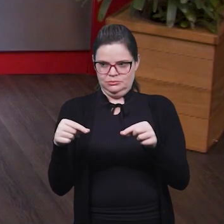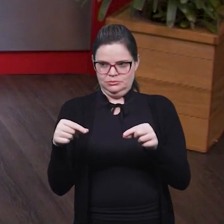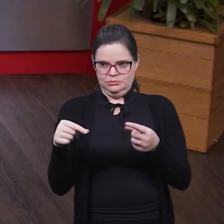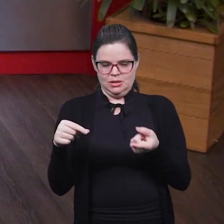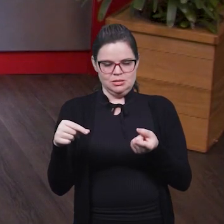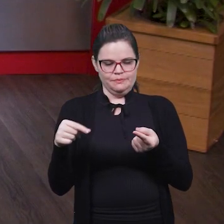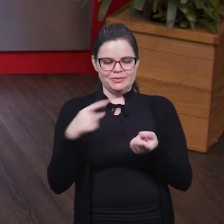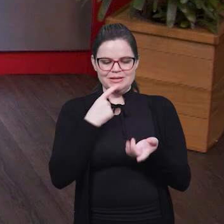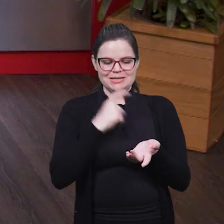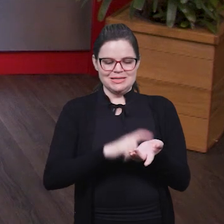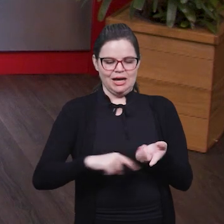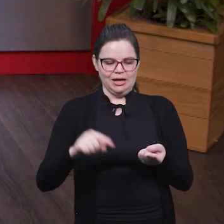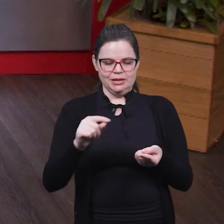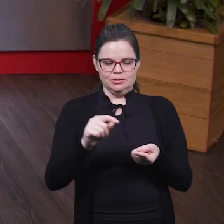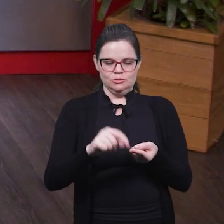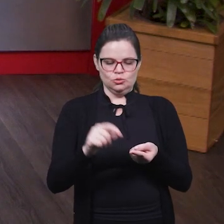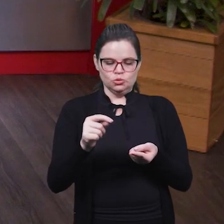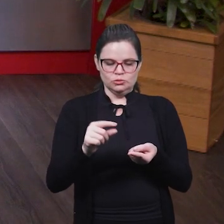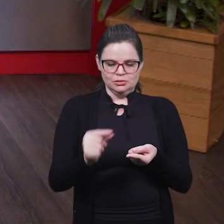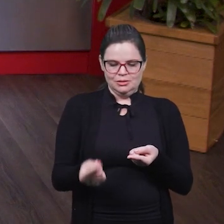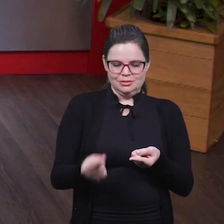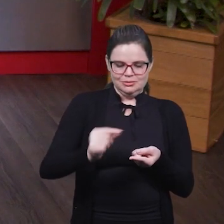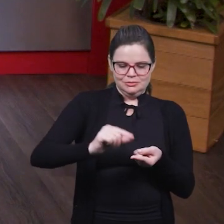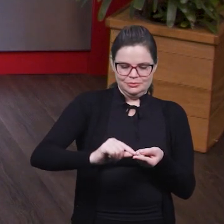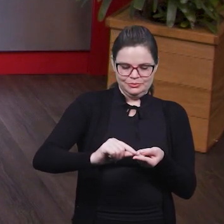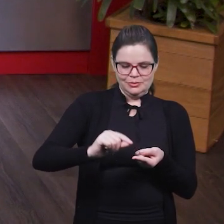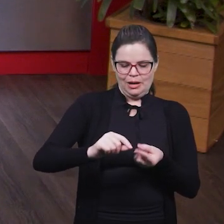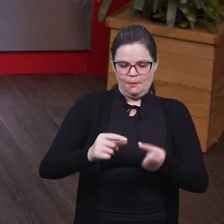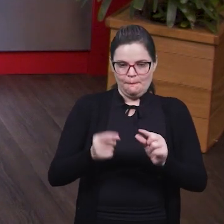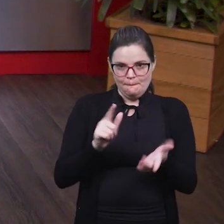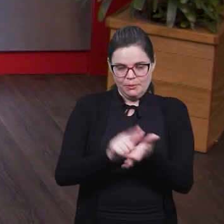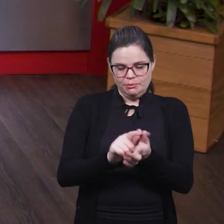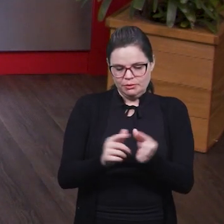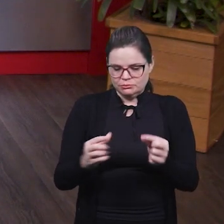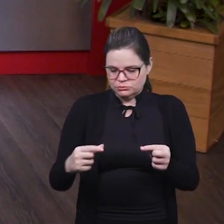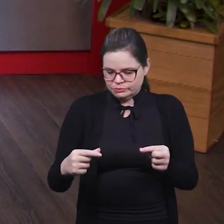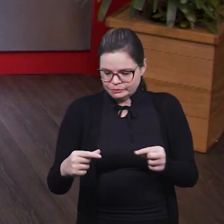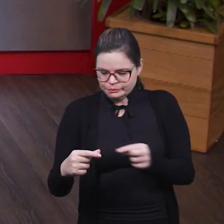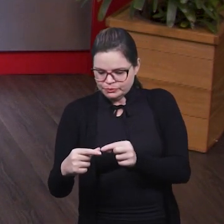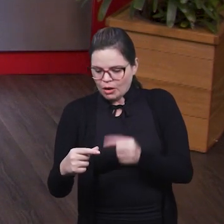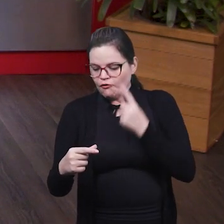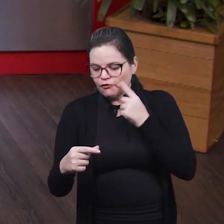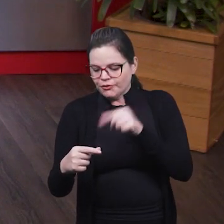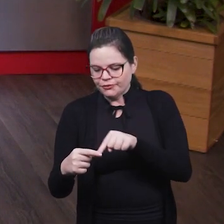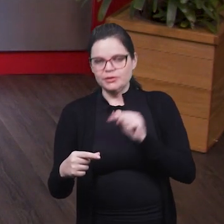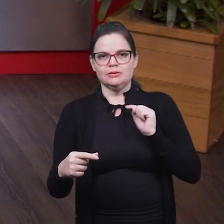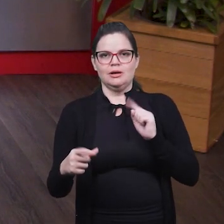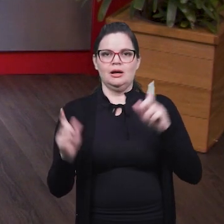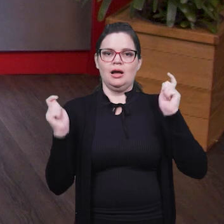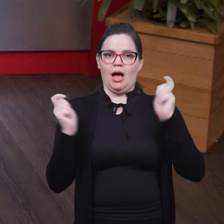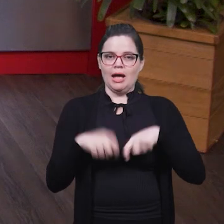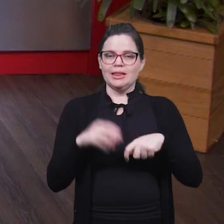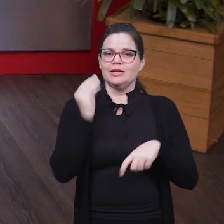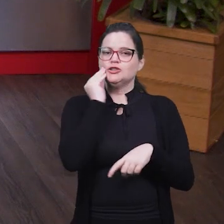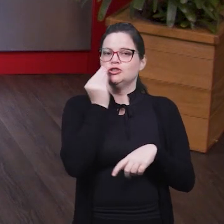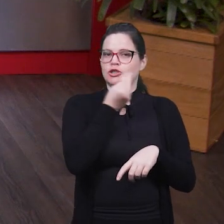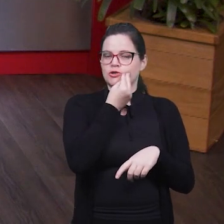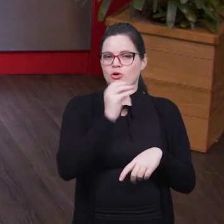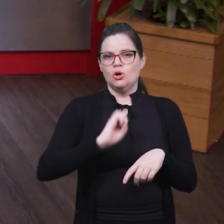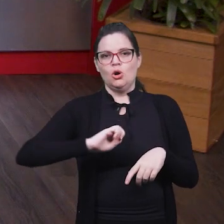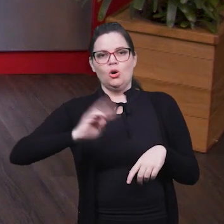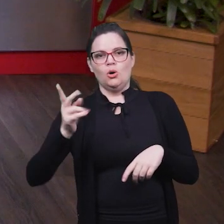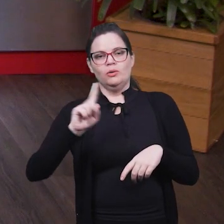no aparelho eletrônico que realiza a leitura. O sangue ele pode ser colhido em jejum ou após refeições